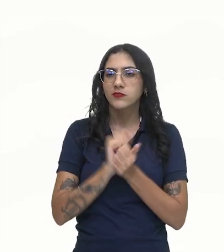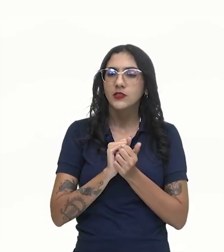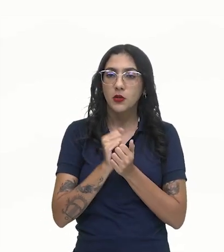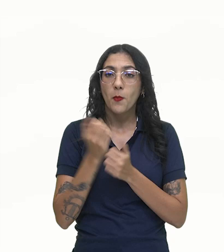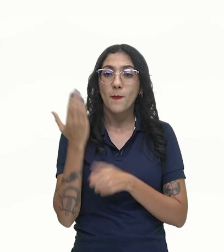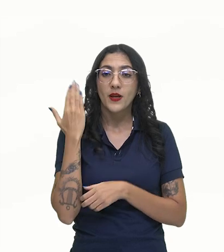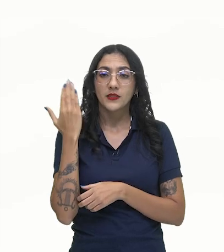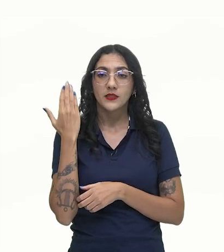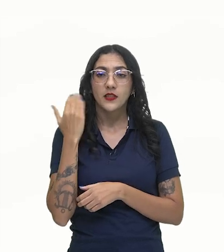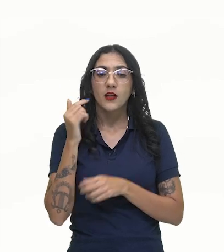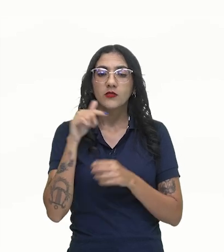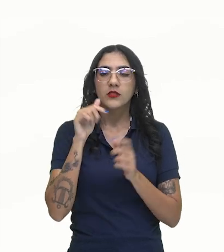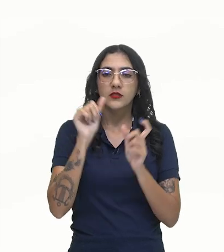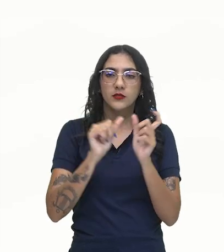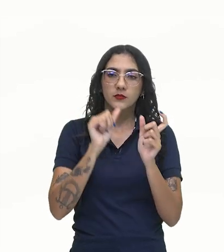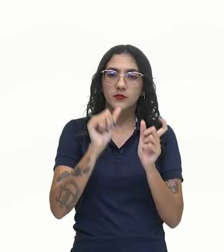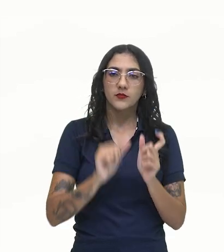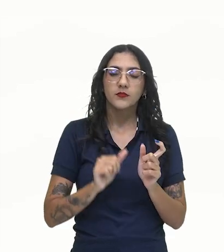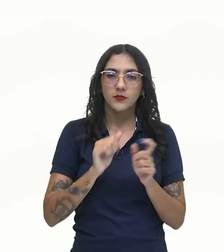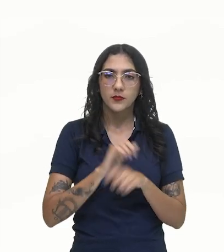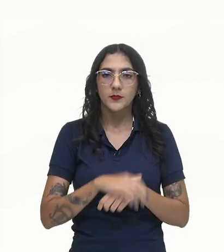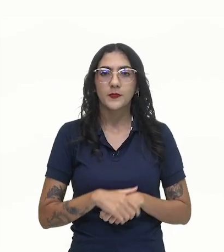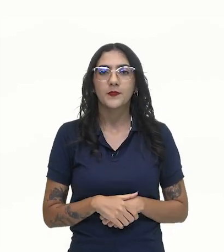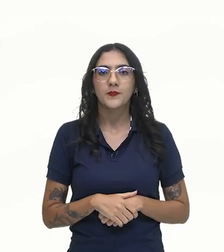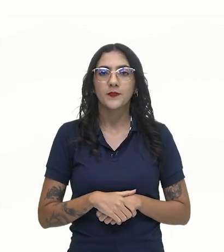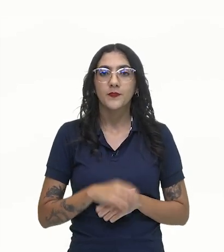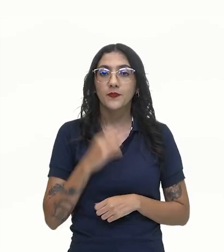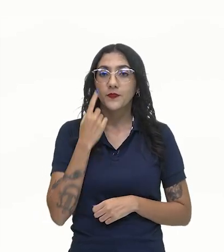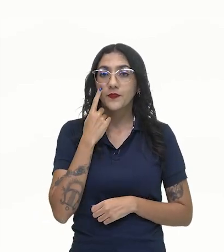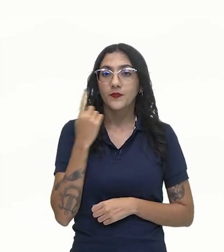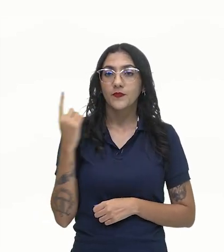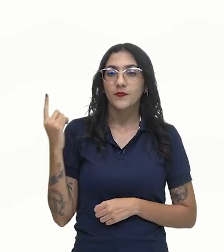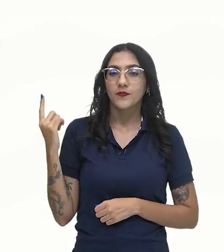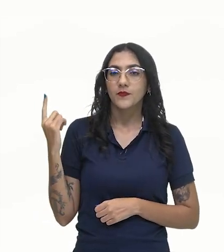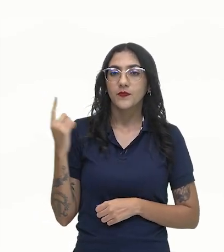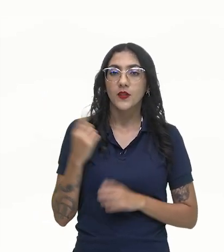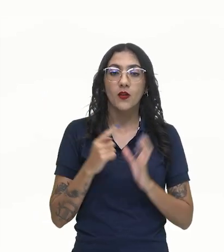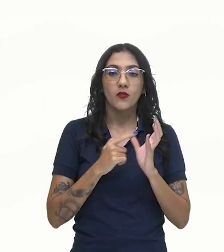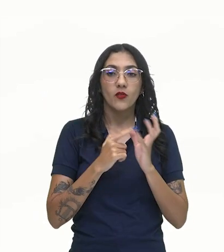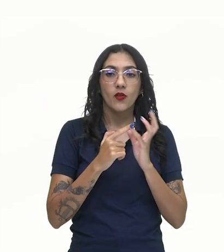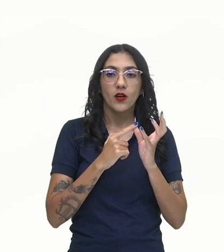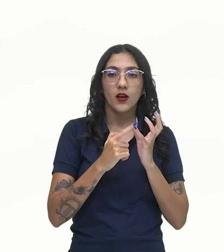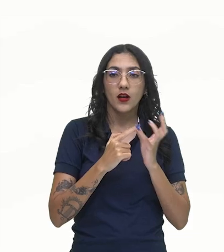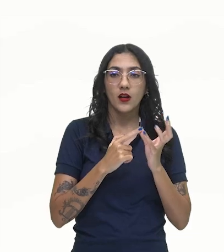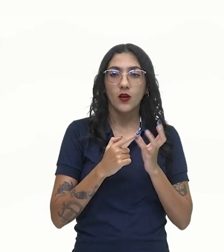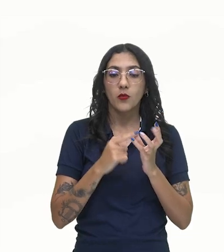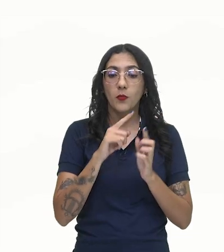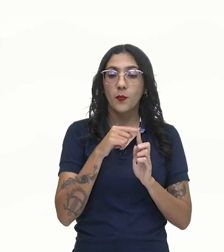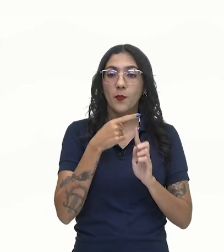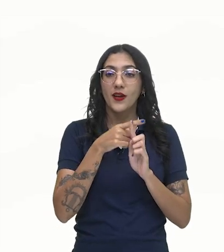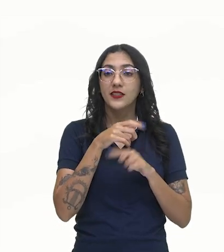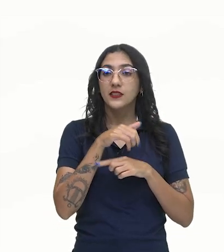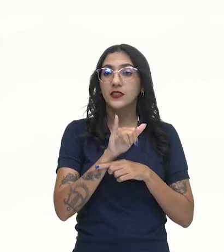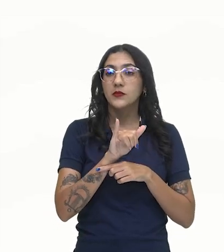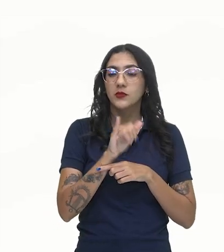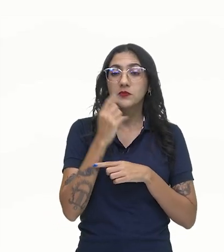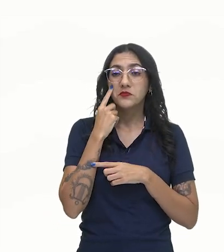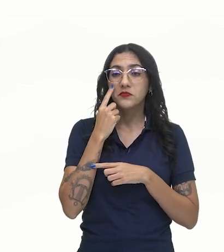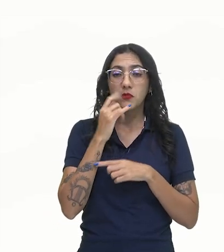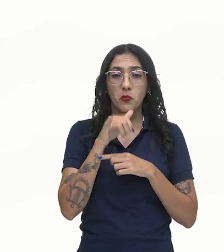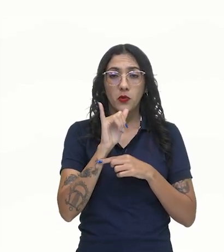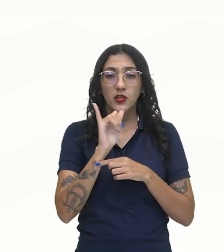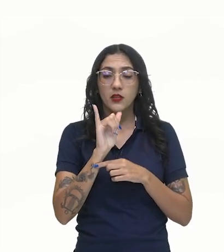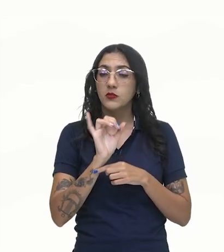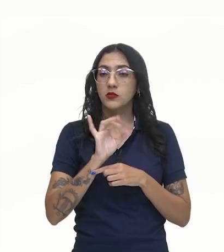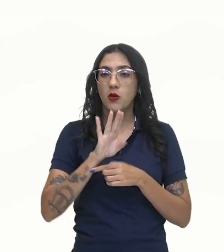aqui? Acabei de mostrar para vocês. Ele termina em vogal mais Y. Então, se ele termina em vogal Y,